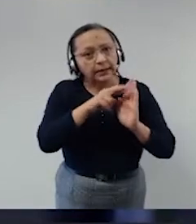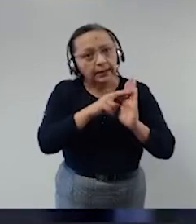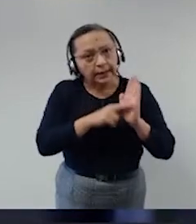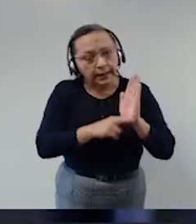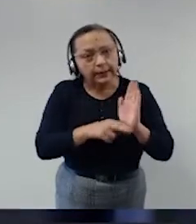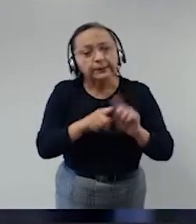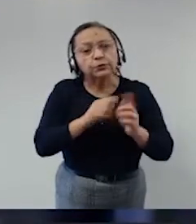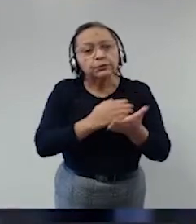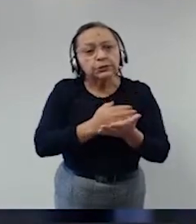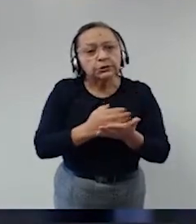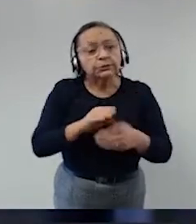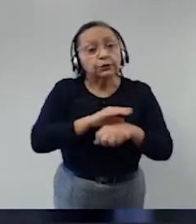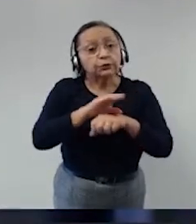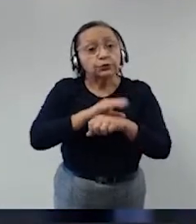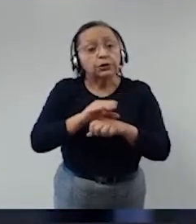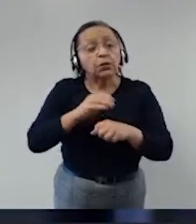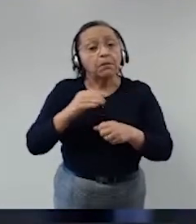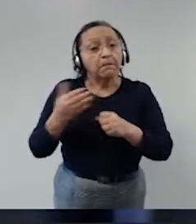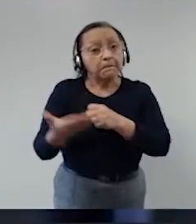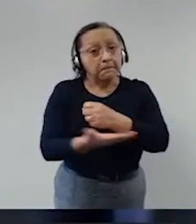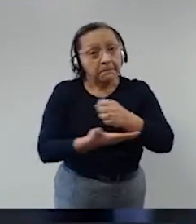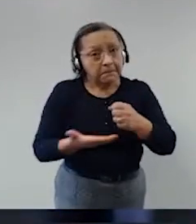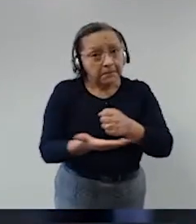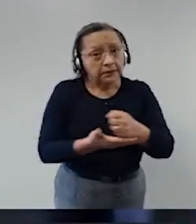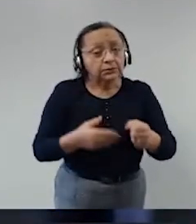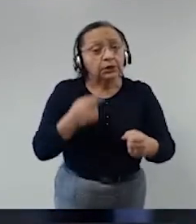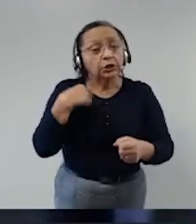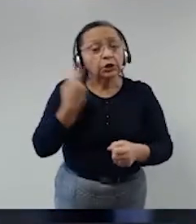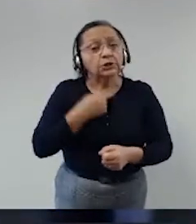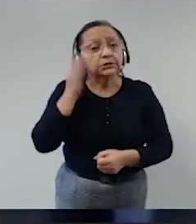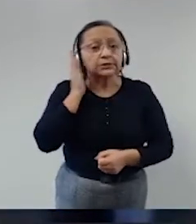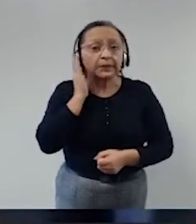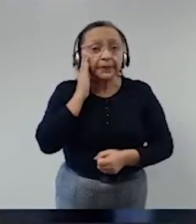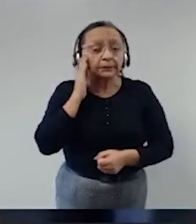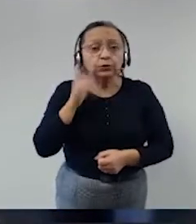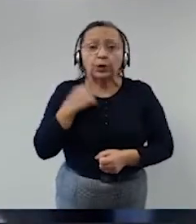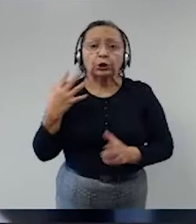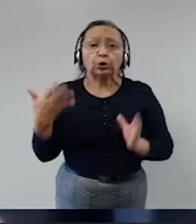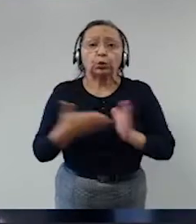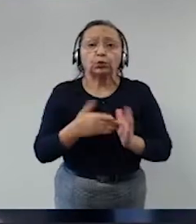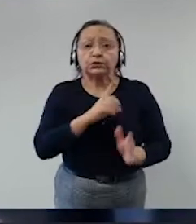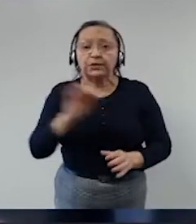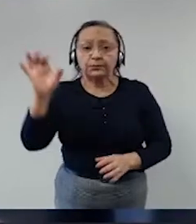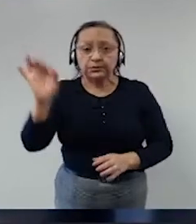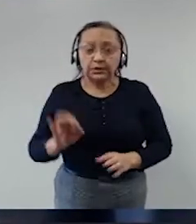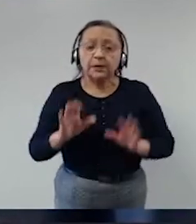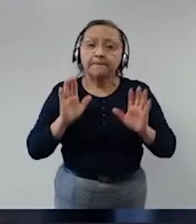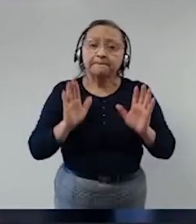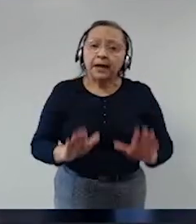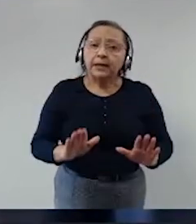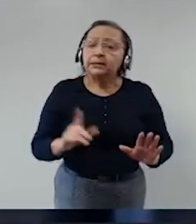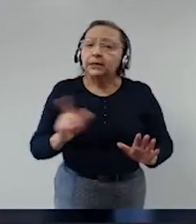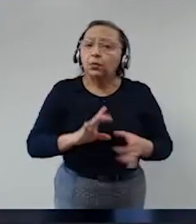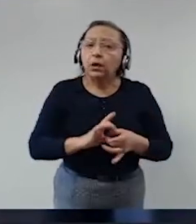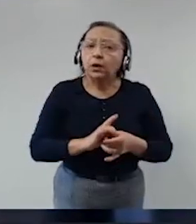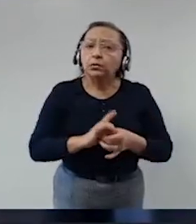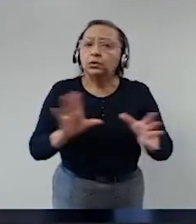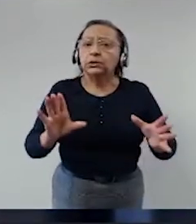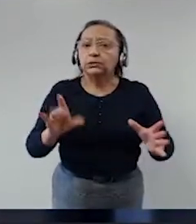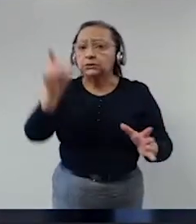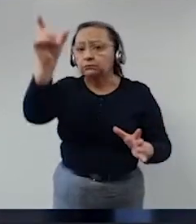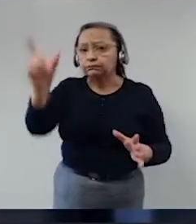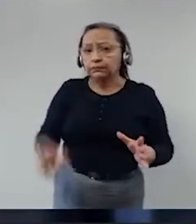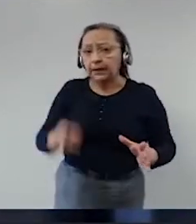constitucionais fundamentais, em que pese sabemos que não são absolutos, não autoriza ao intérprete,